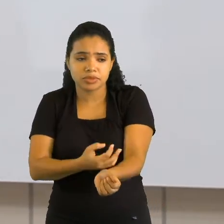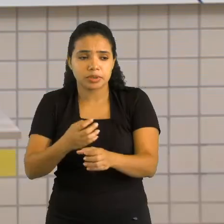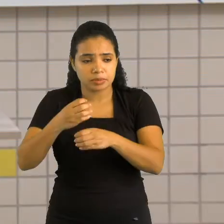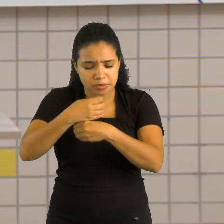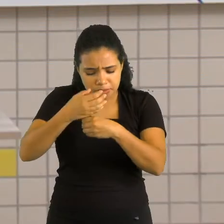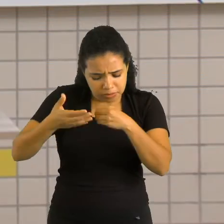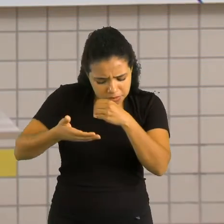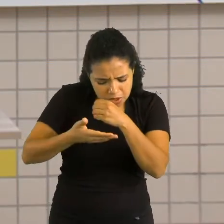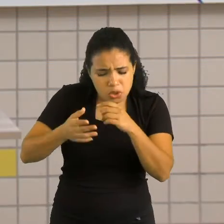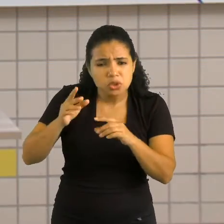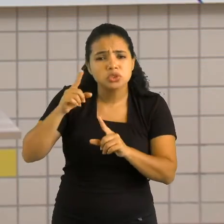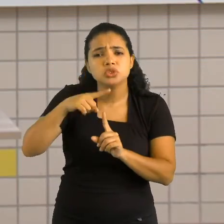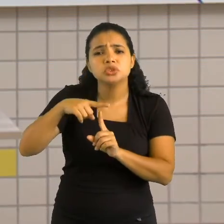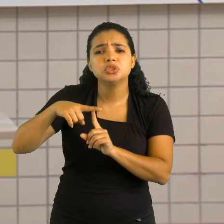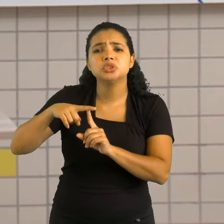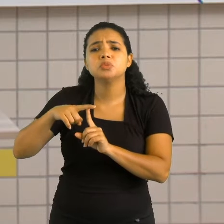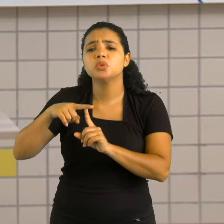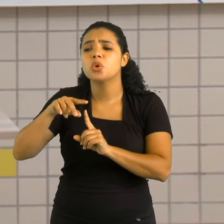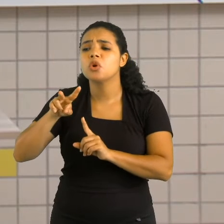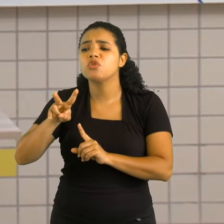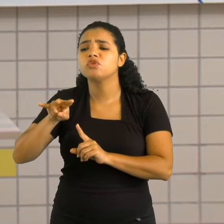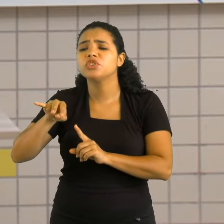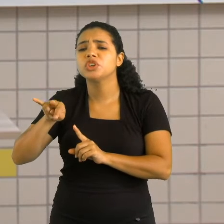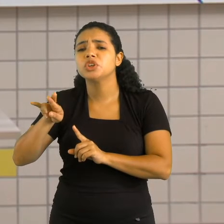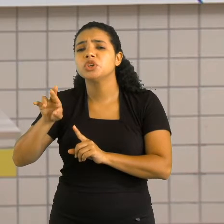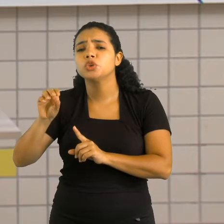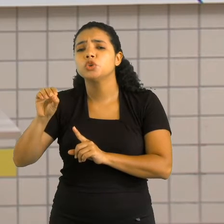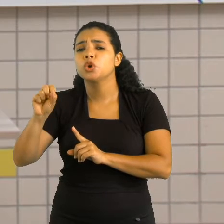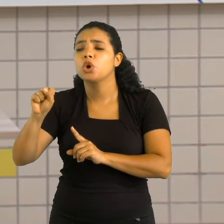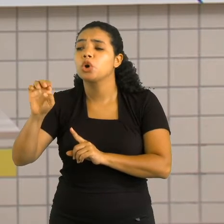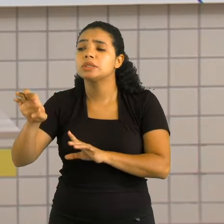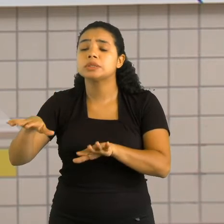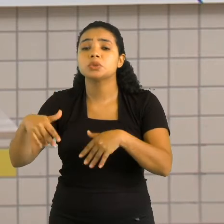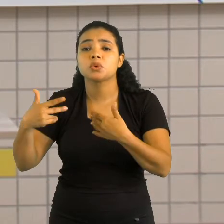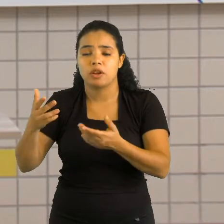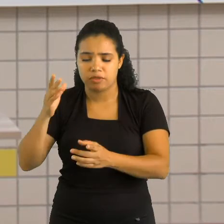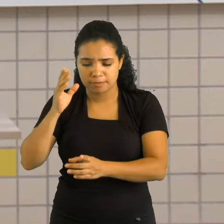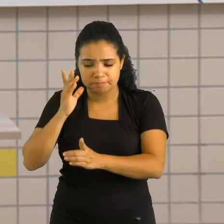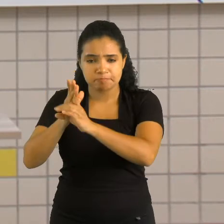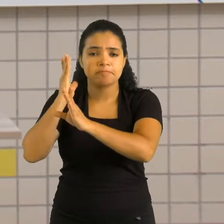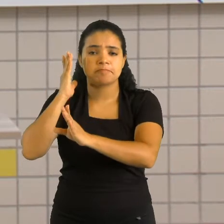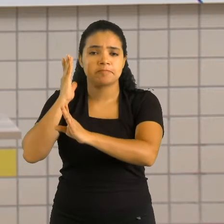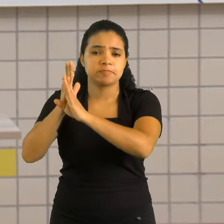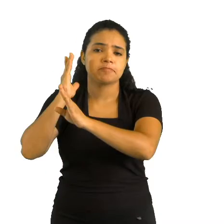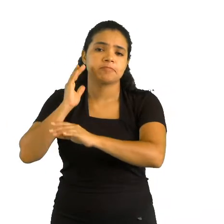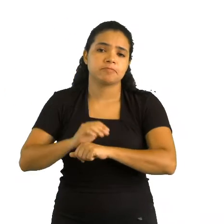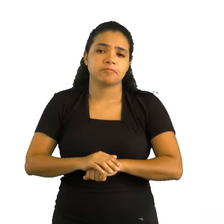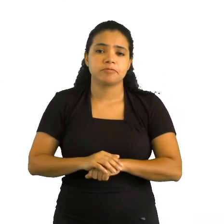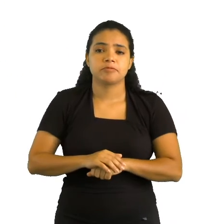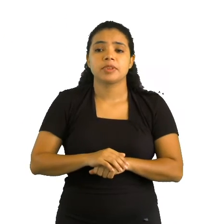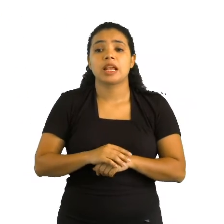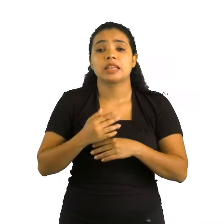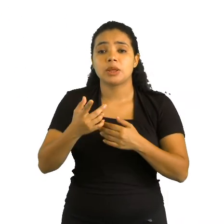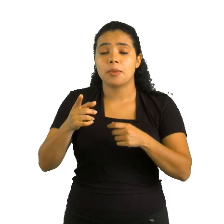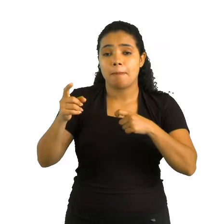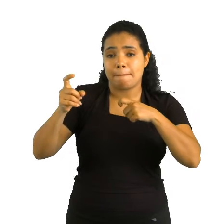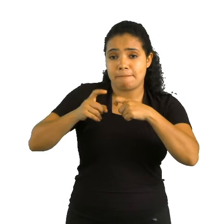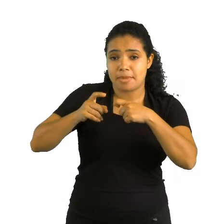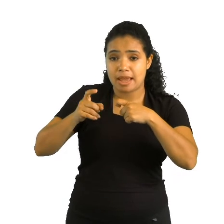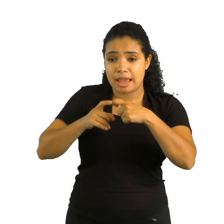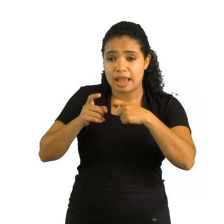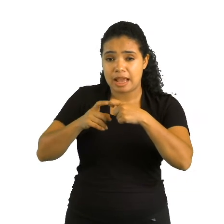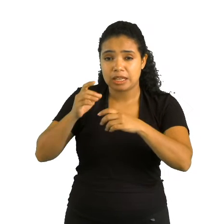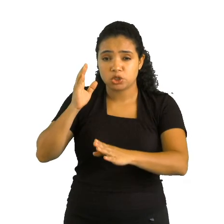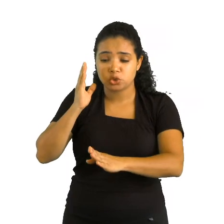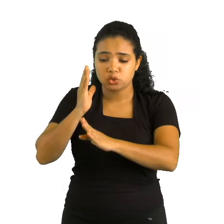de virose é essa. Normalmente, quando o médico diagnostica-nos com uma virose, ele está se referindo a